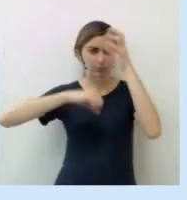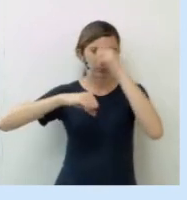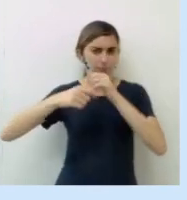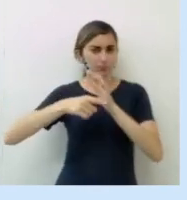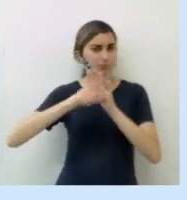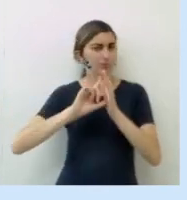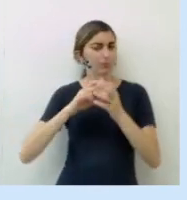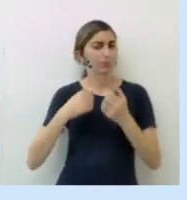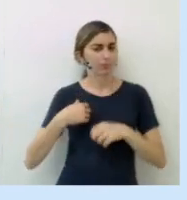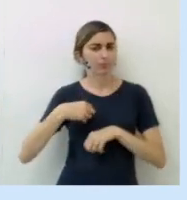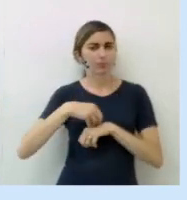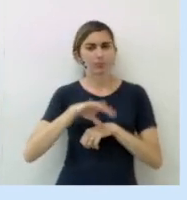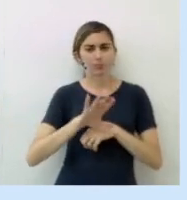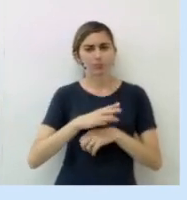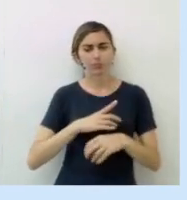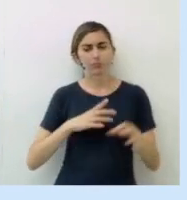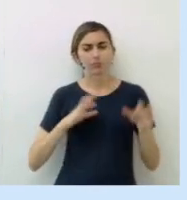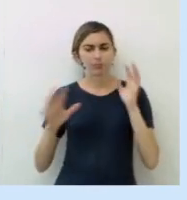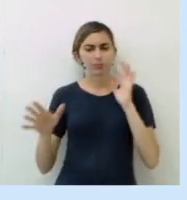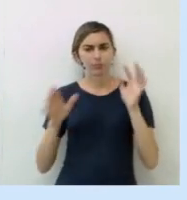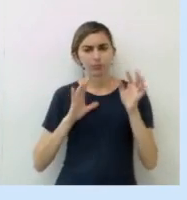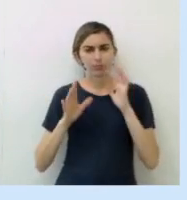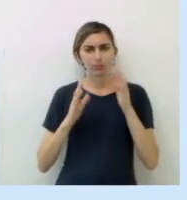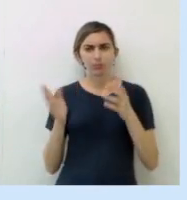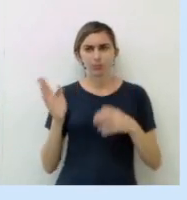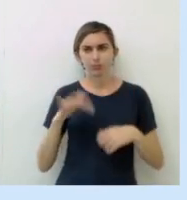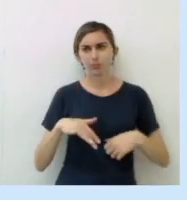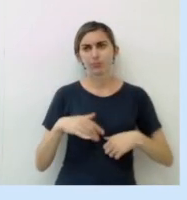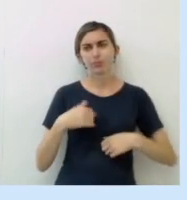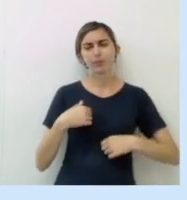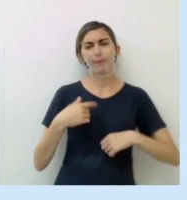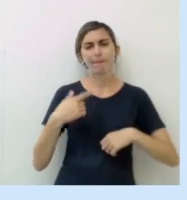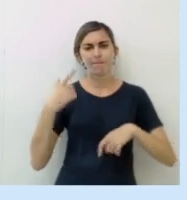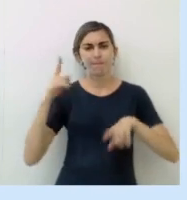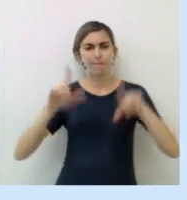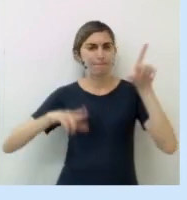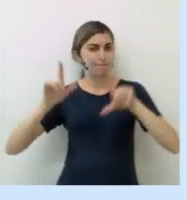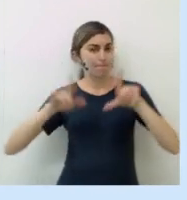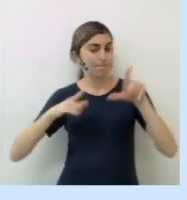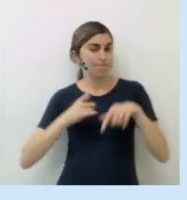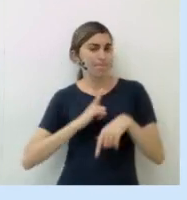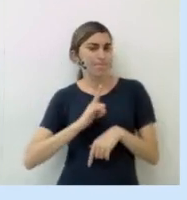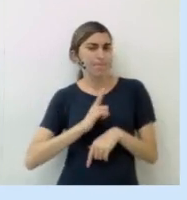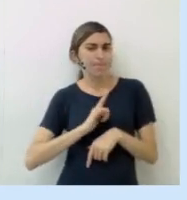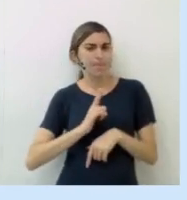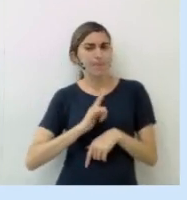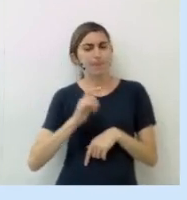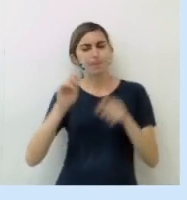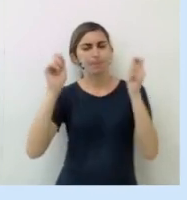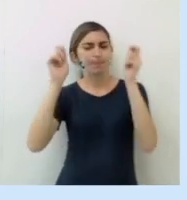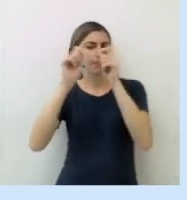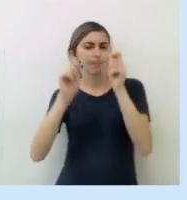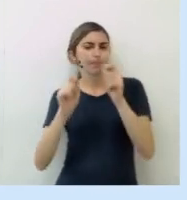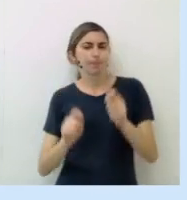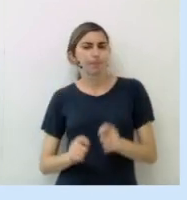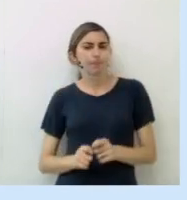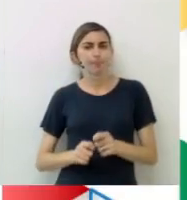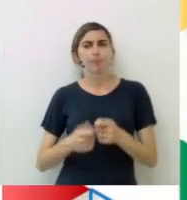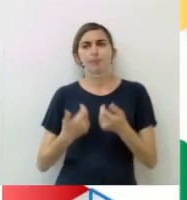antes disso, trago uma reflexão. Vamos lá? Na tela nós temos a arte é